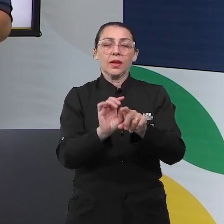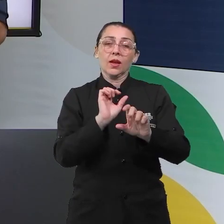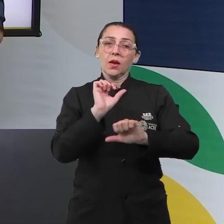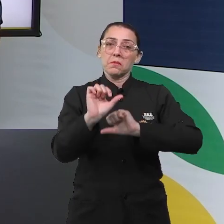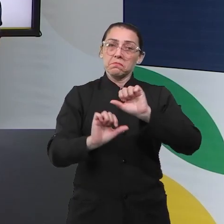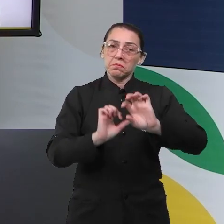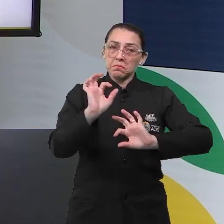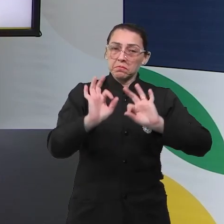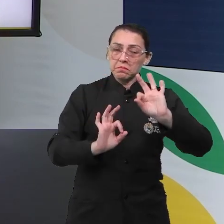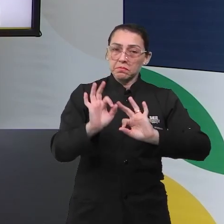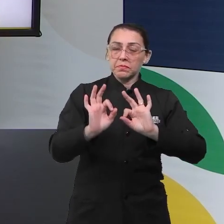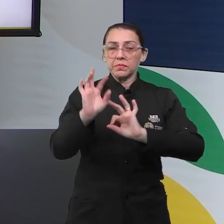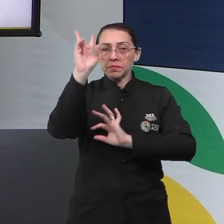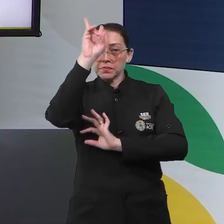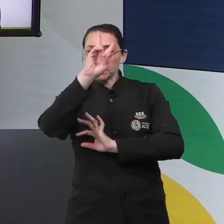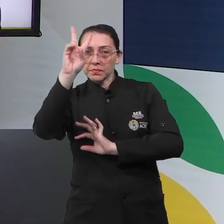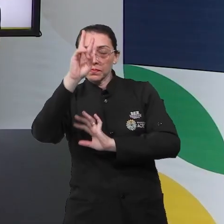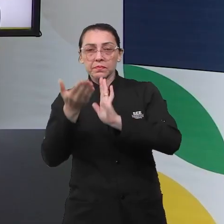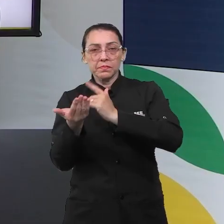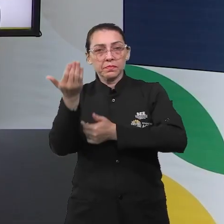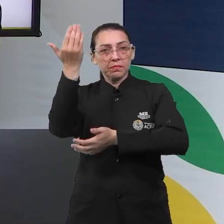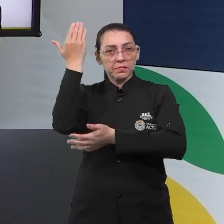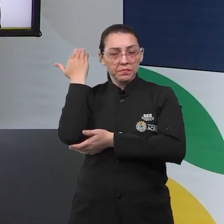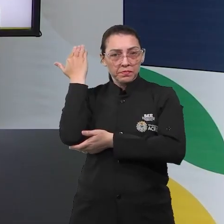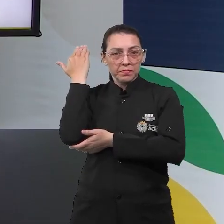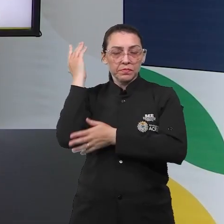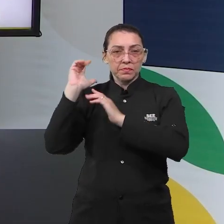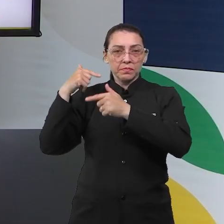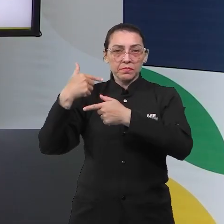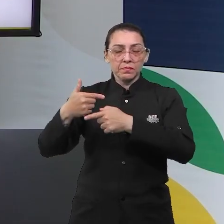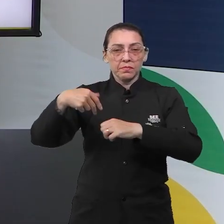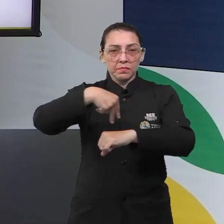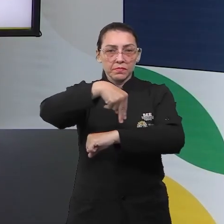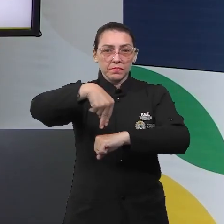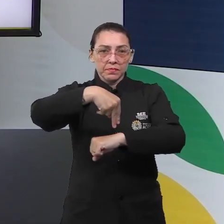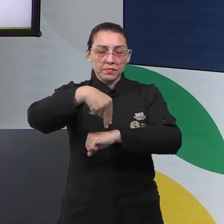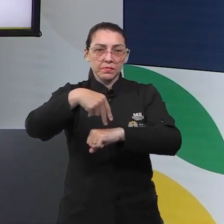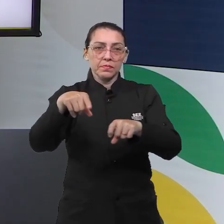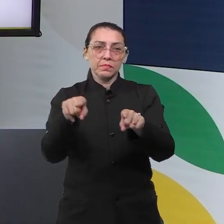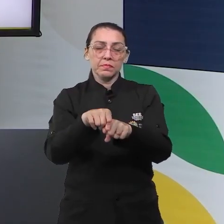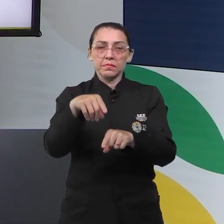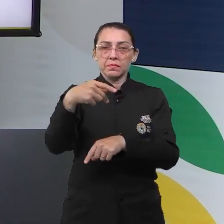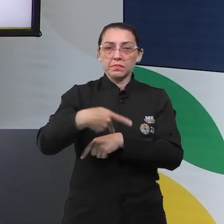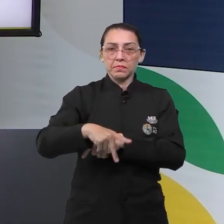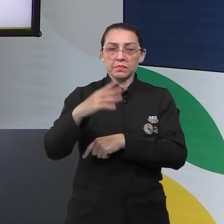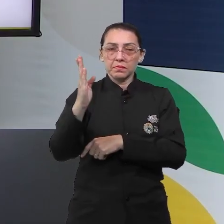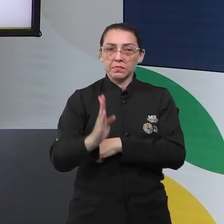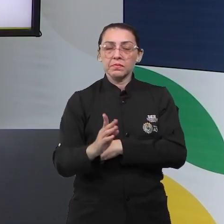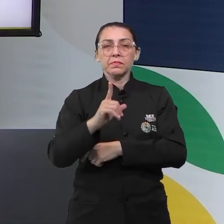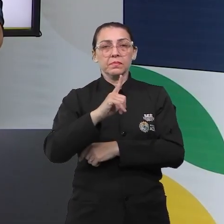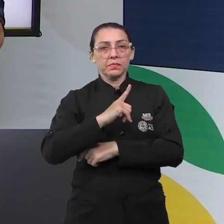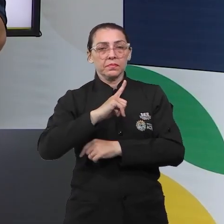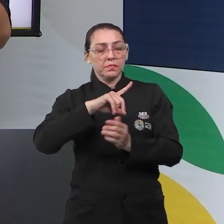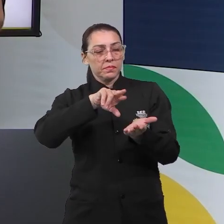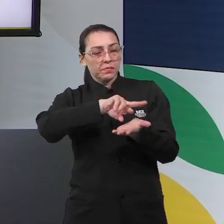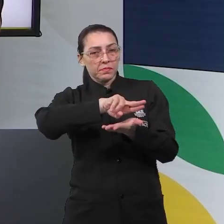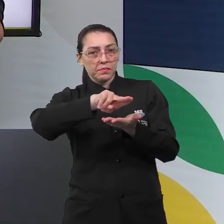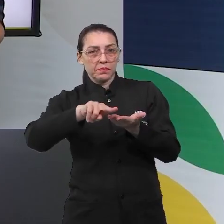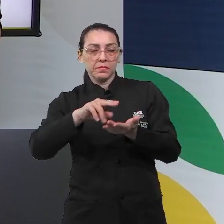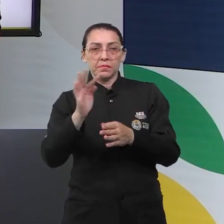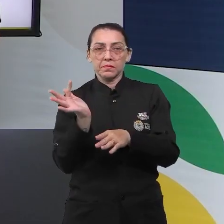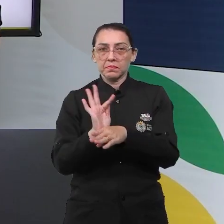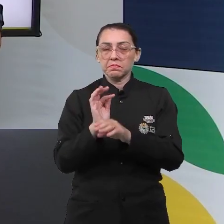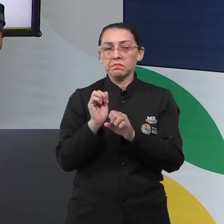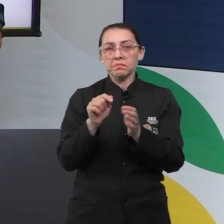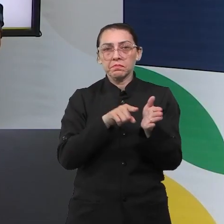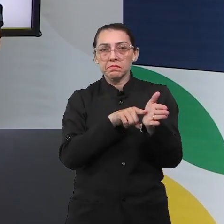a história ali dos seus antepassados, da sua nação. Inclusive o Brasil também tem, tá? Vários filmes aí, pode